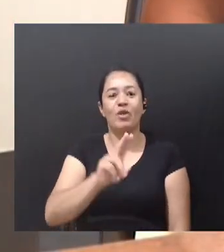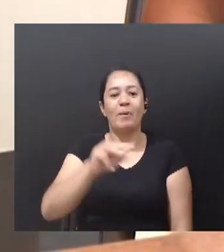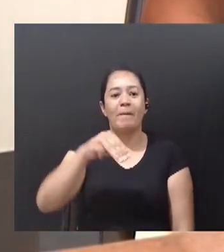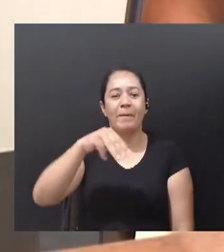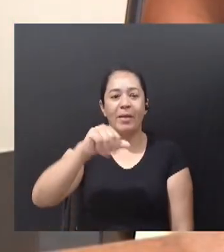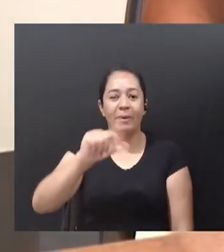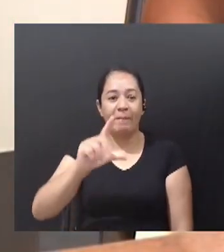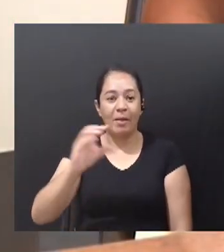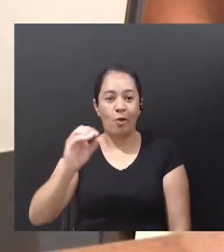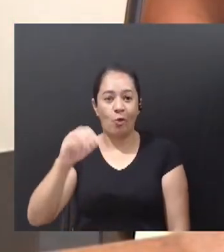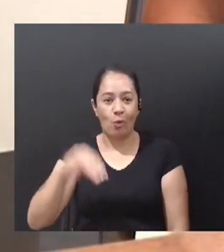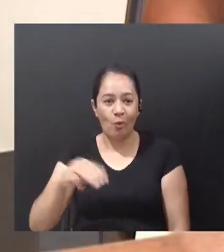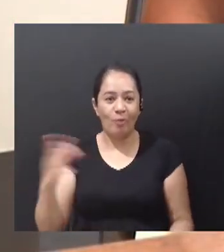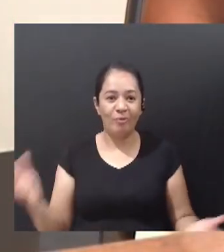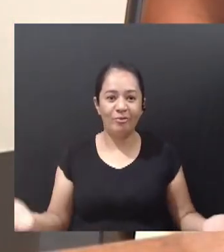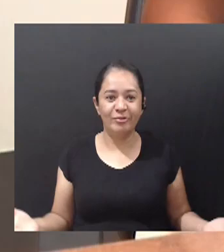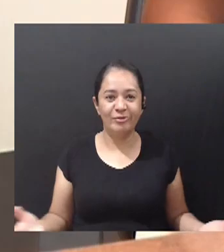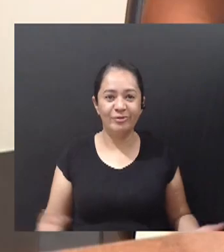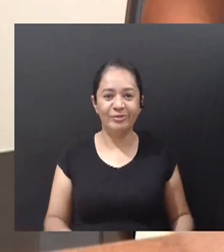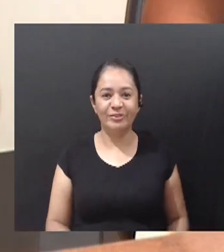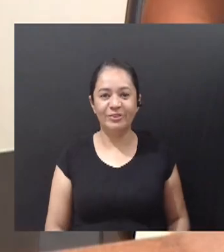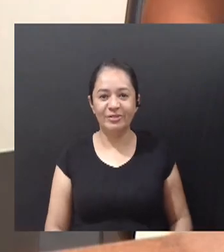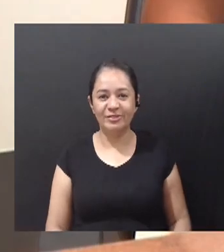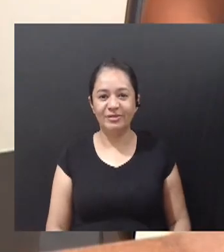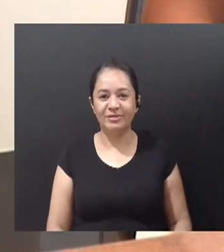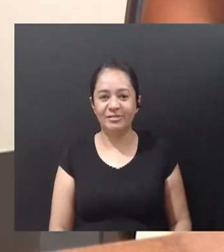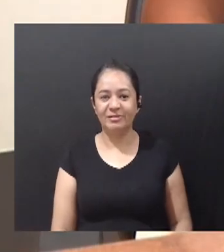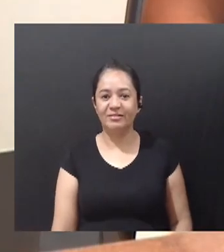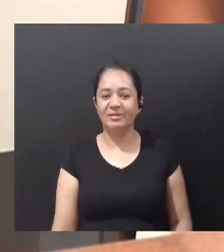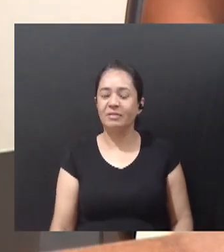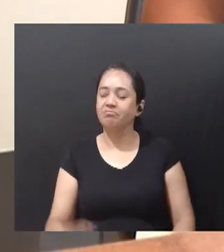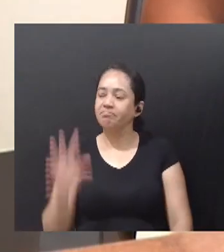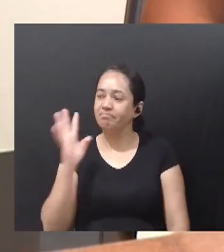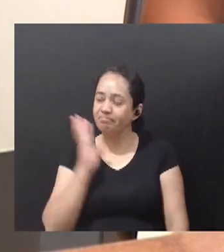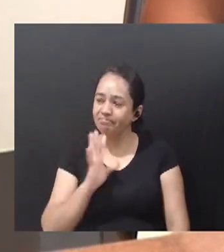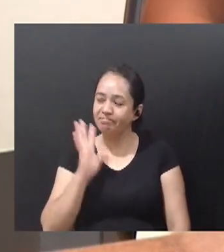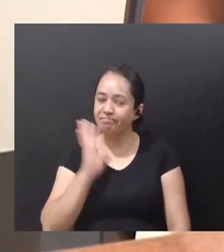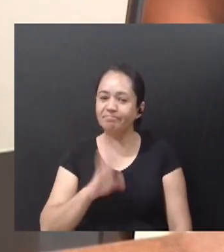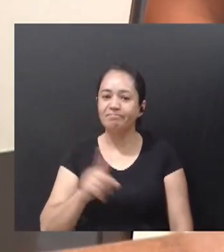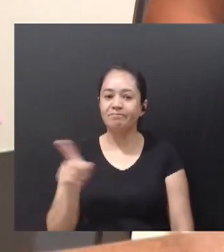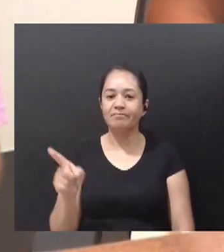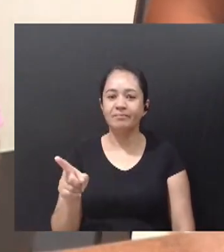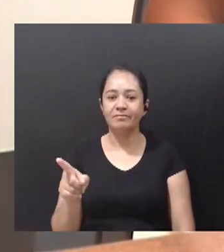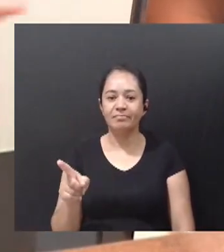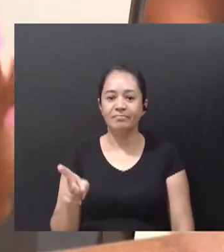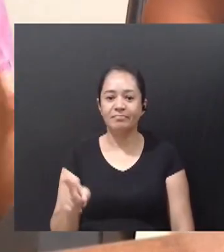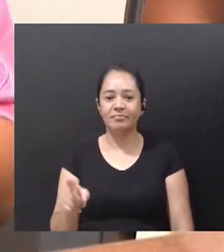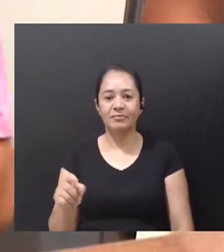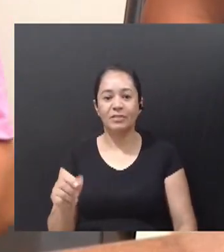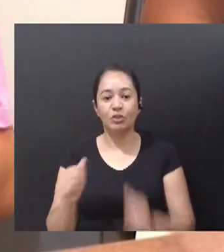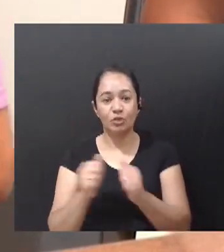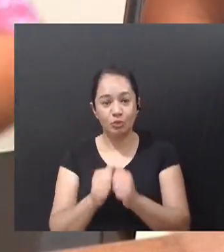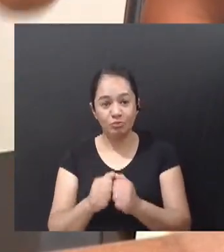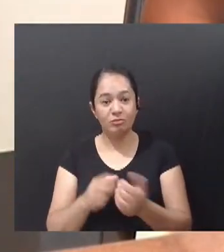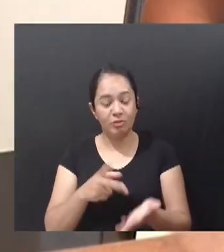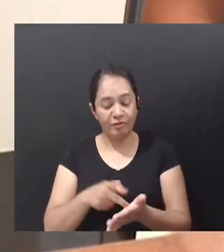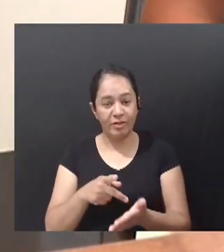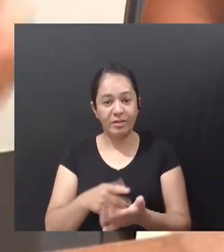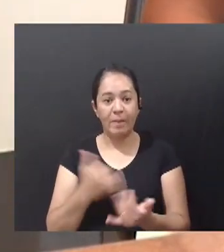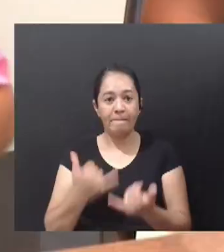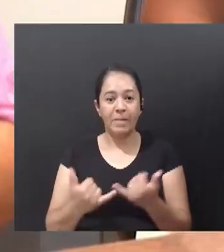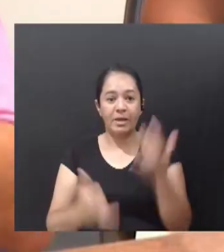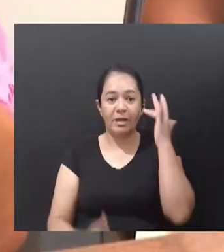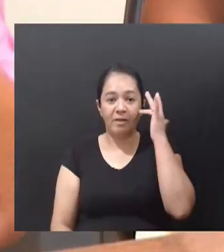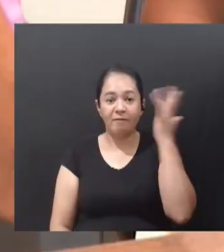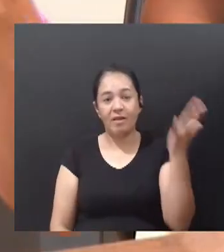mano, também bebeu dessa fonte, que da hora, né? E você veio com isso mesmo. Você parece que é fácil mesmo, tá ligado? Eu produzo